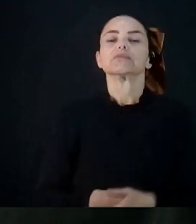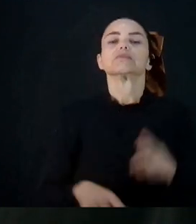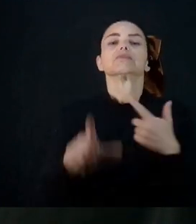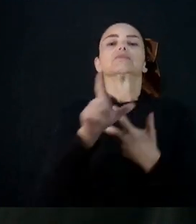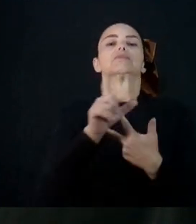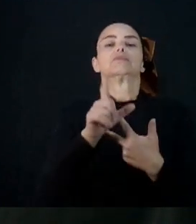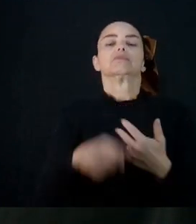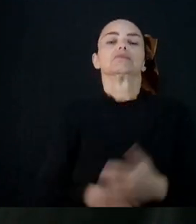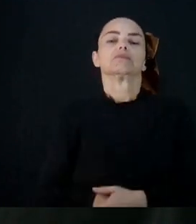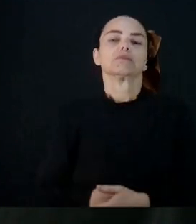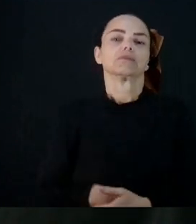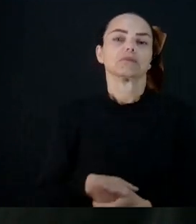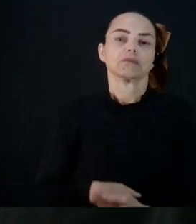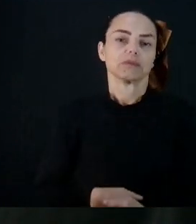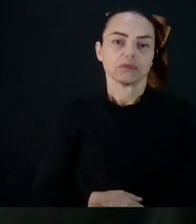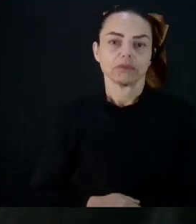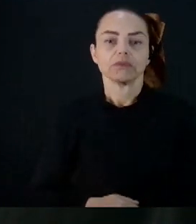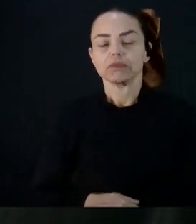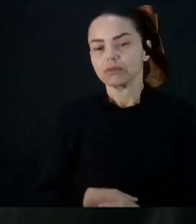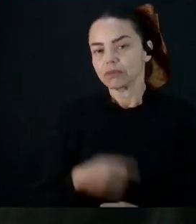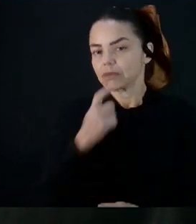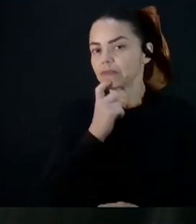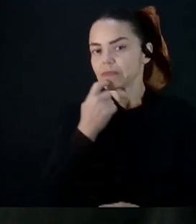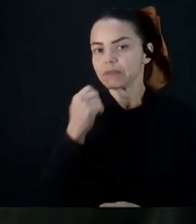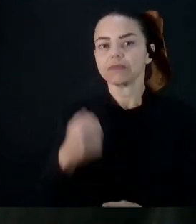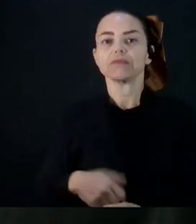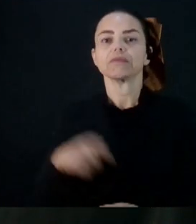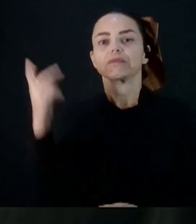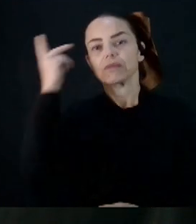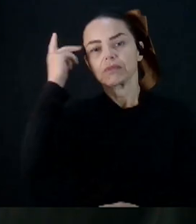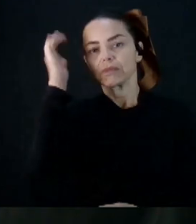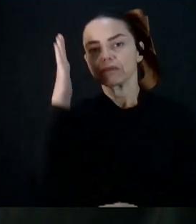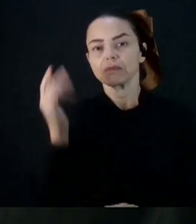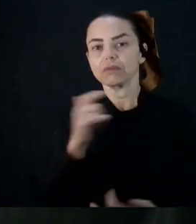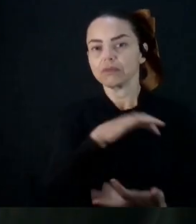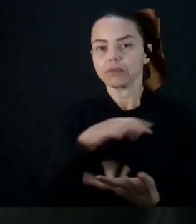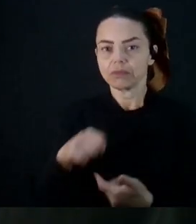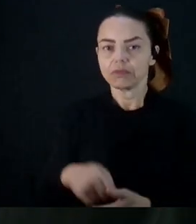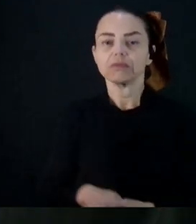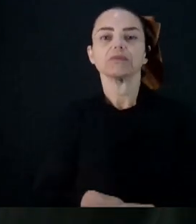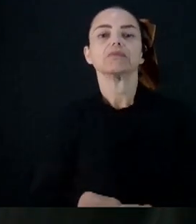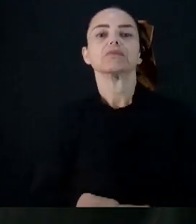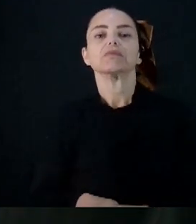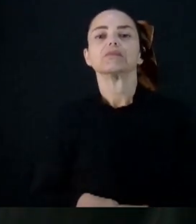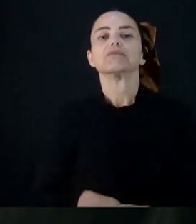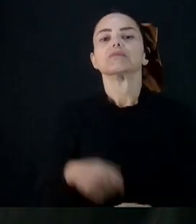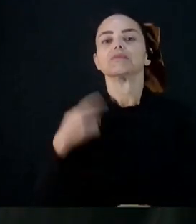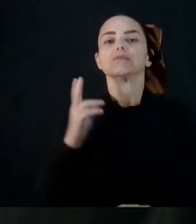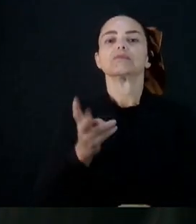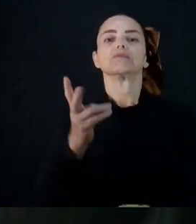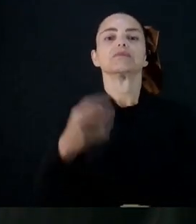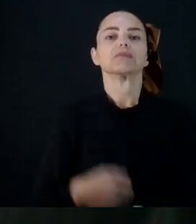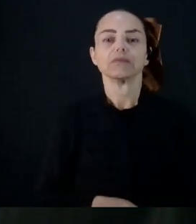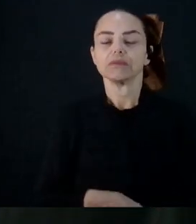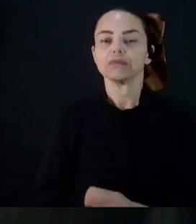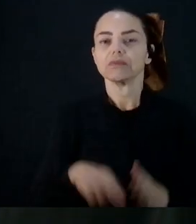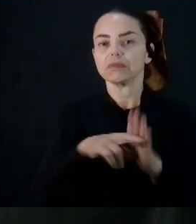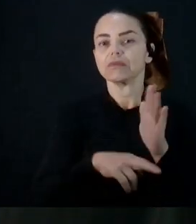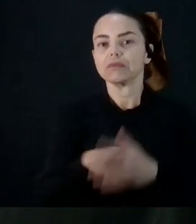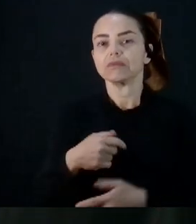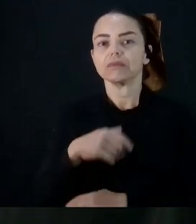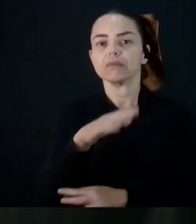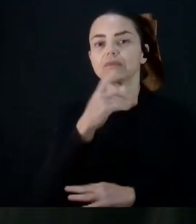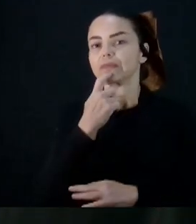e também aqui de Campinas, São Paulo, Brasil e mundo. E a gente segue com a nossa programação da TV Câmara